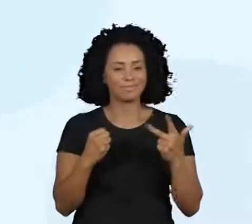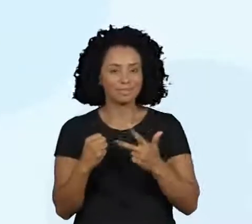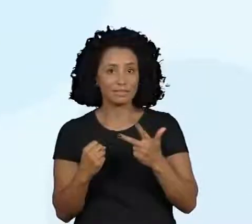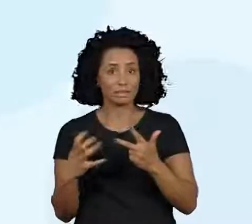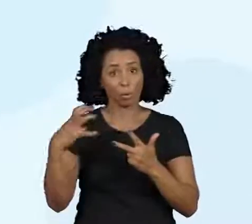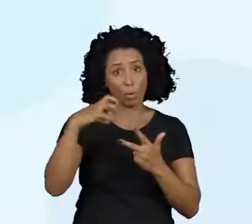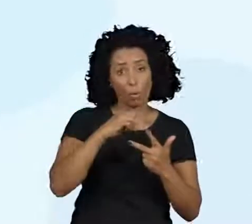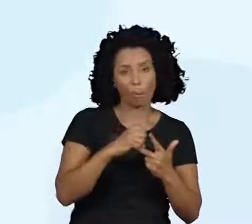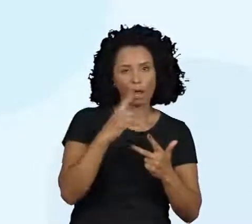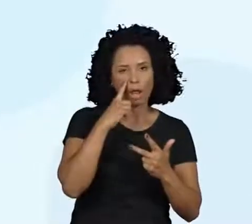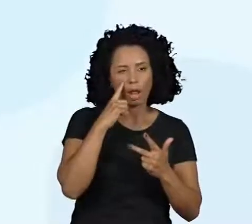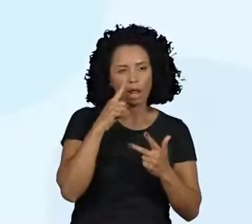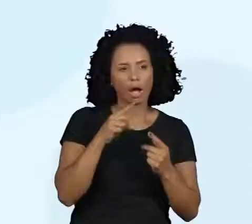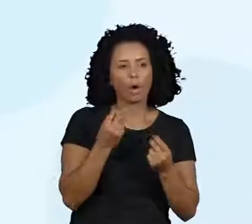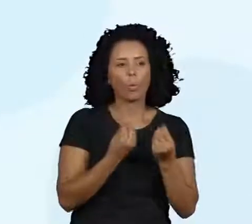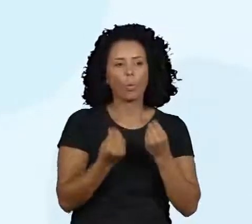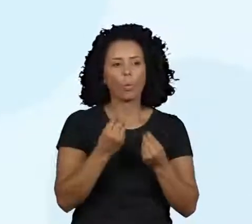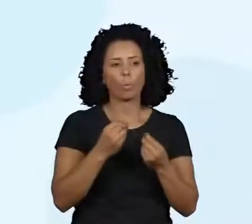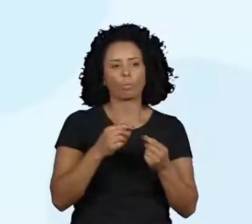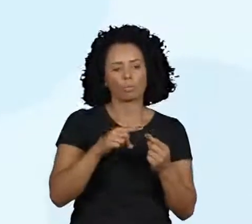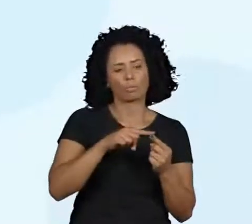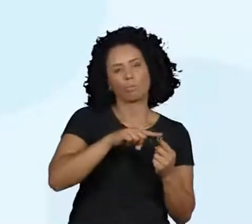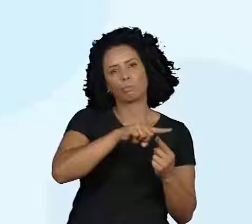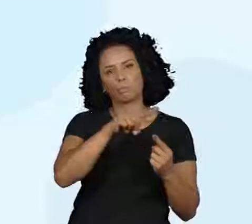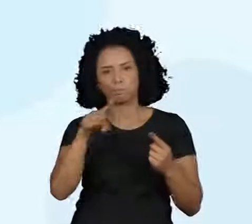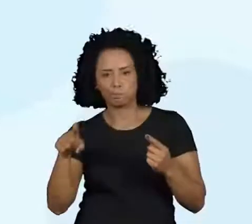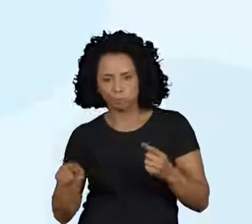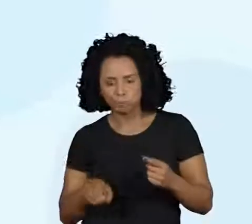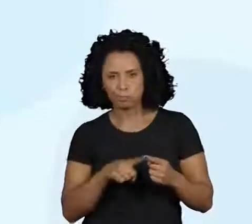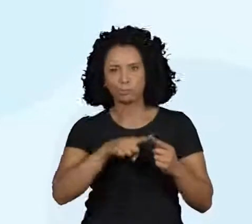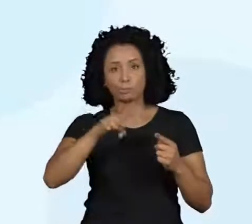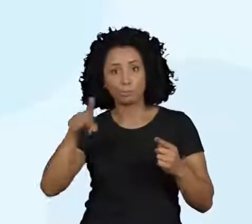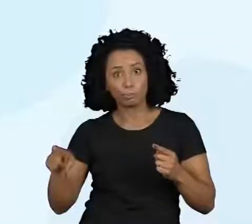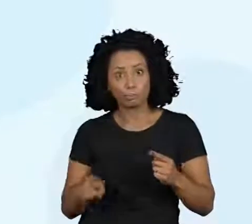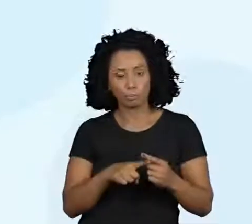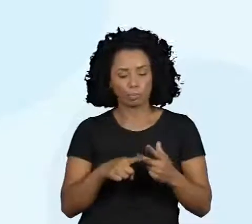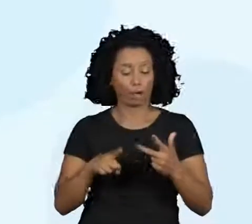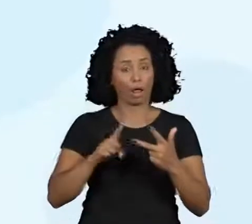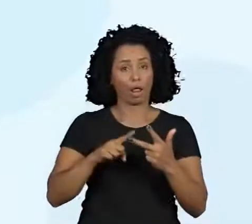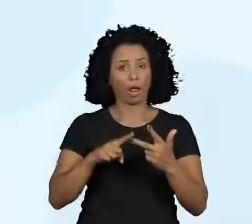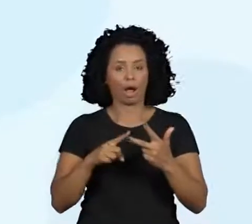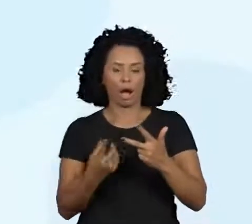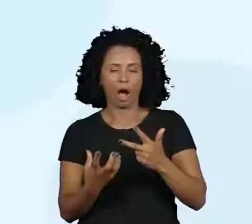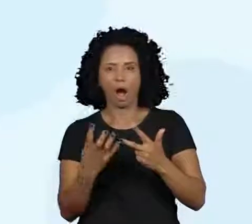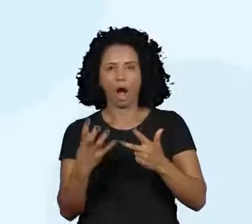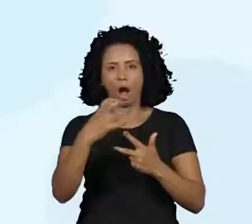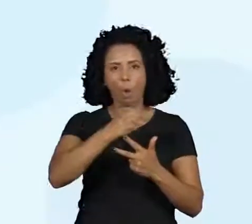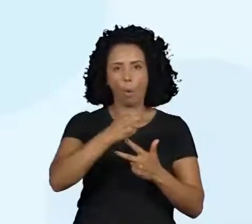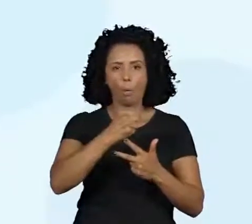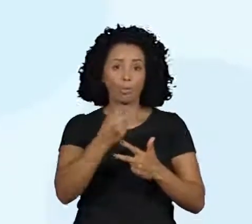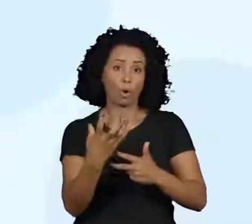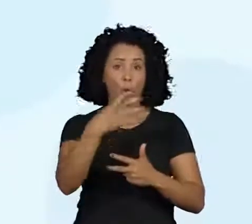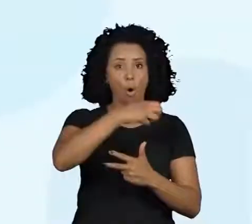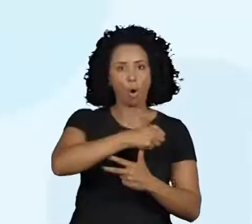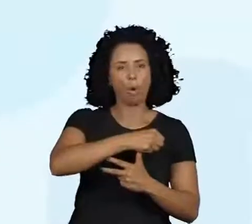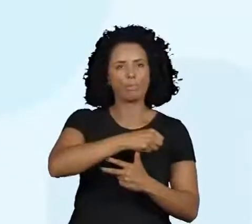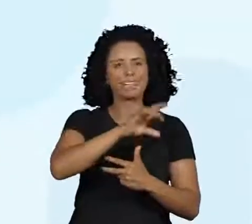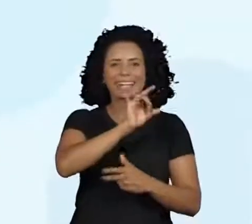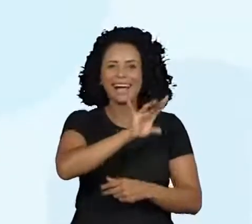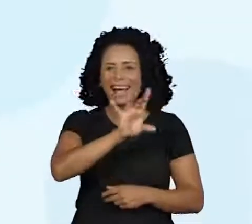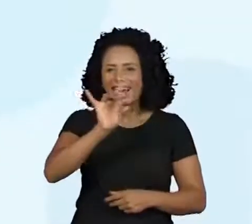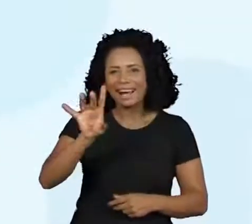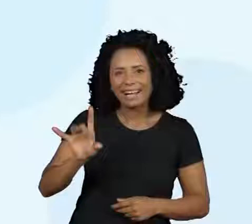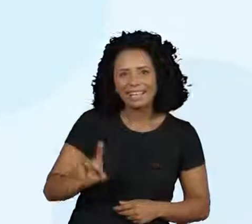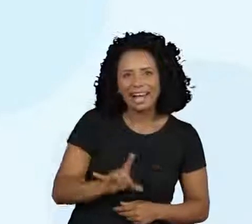alimentar. E os personagens são a plantinha, a lesma, o sapo, a